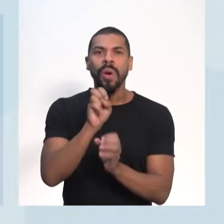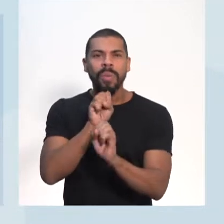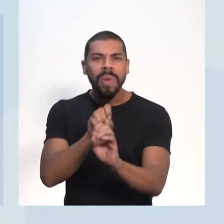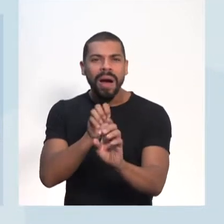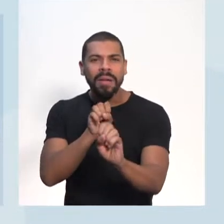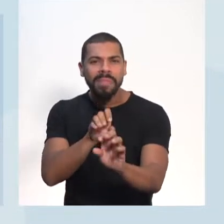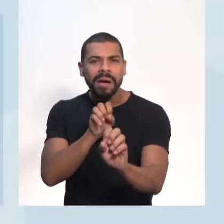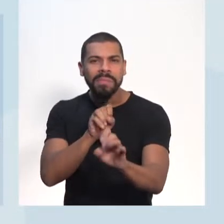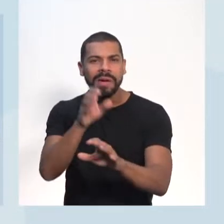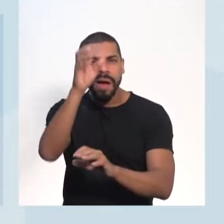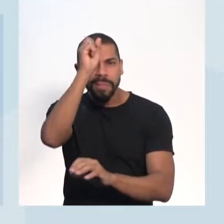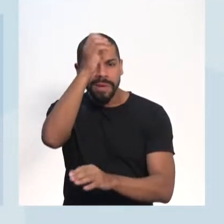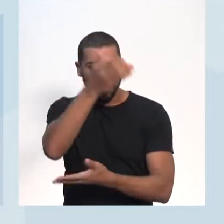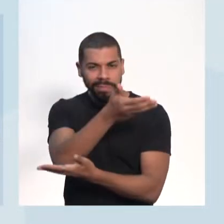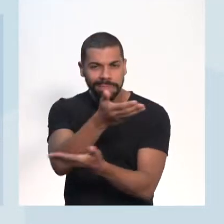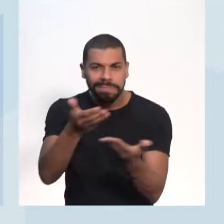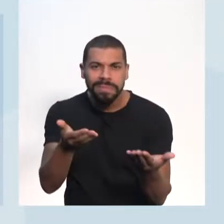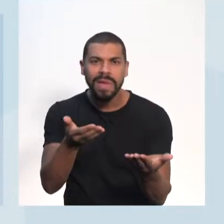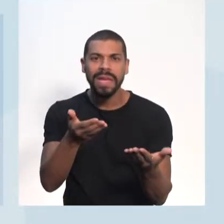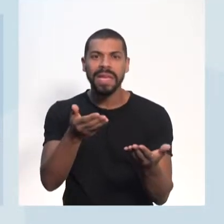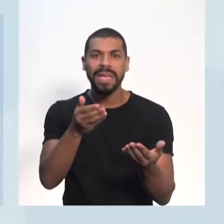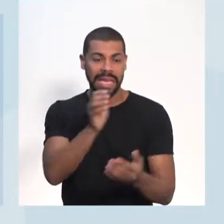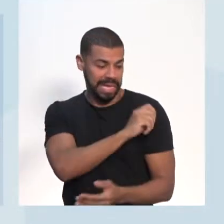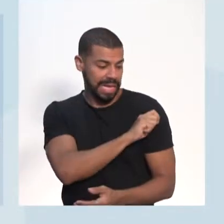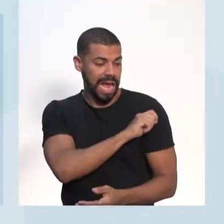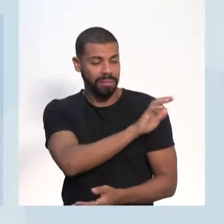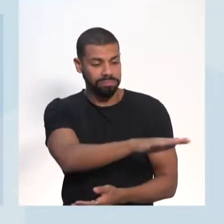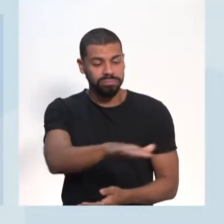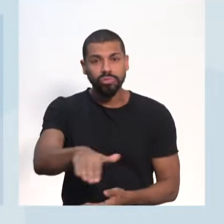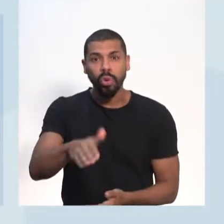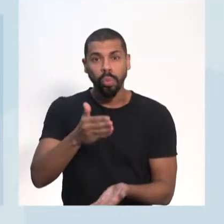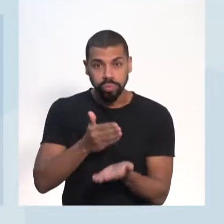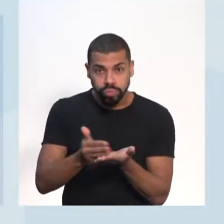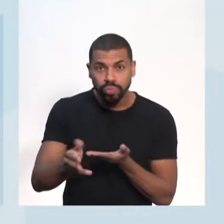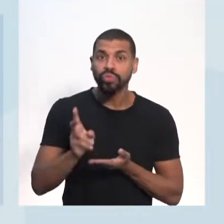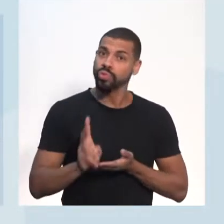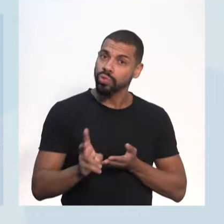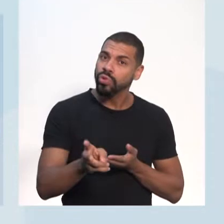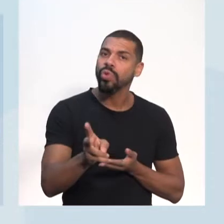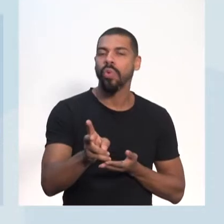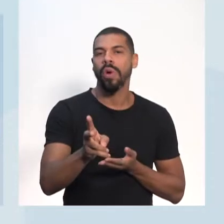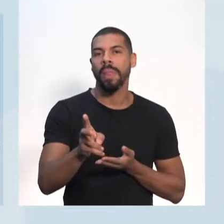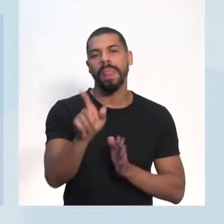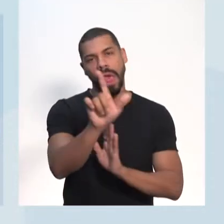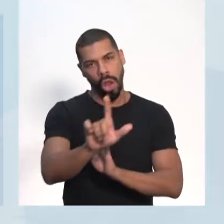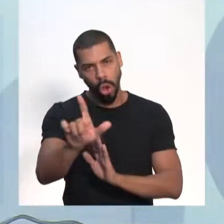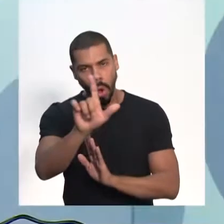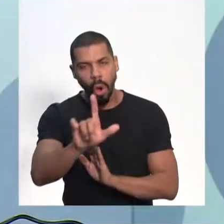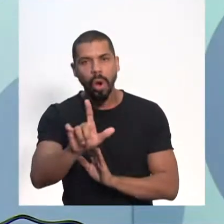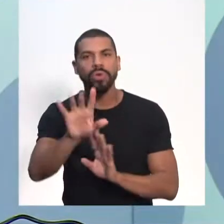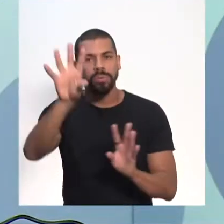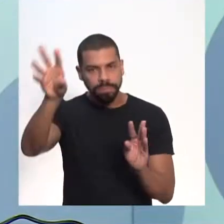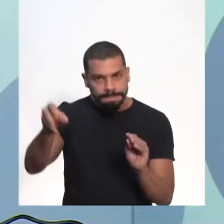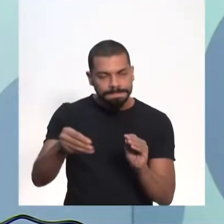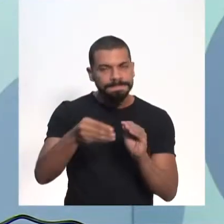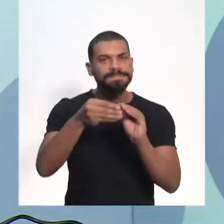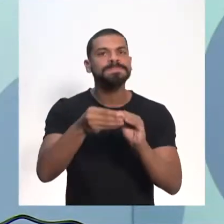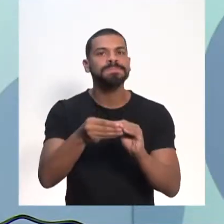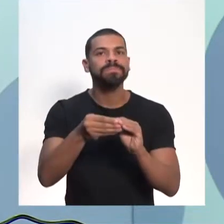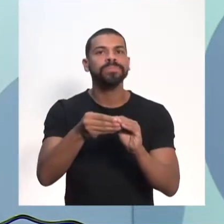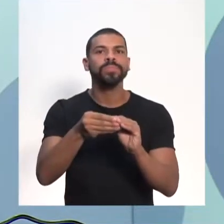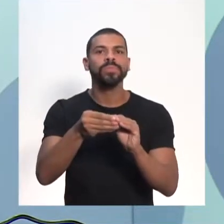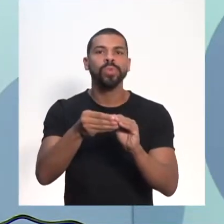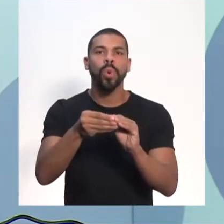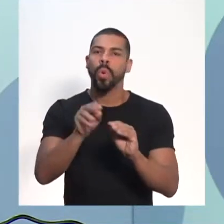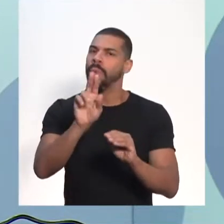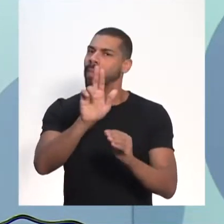para que as crianças continuem aprendendo, para que a gente não perca. Claro, de novo, vou reforçar aqui que